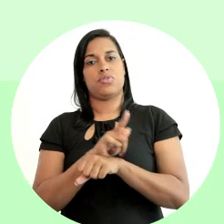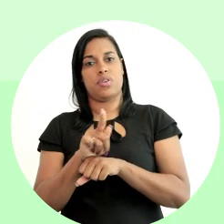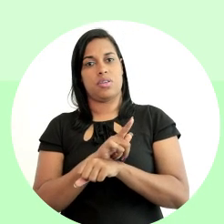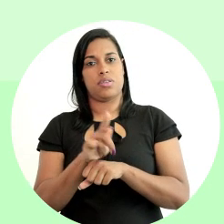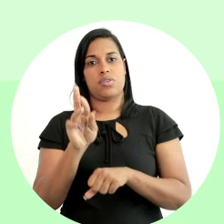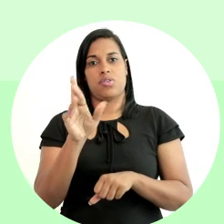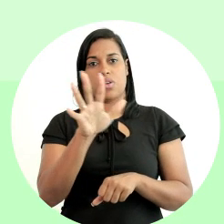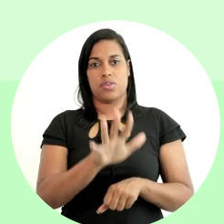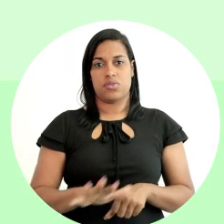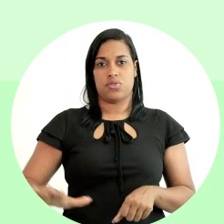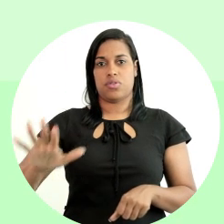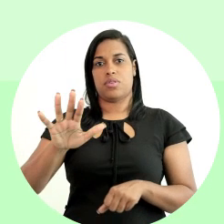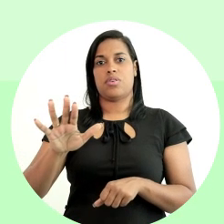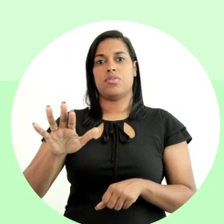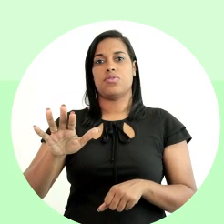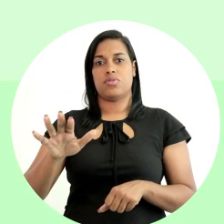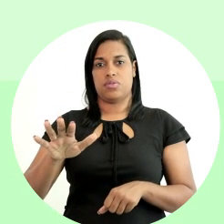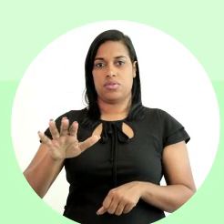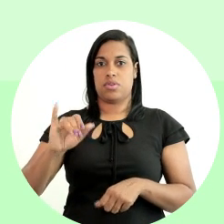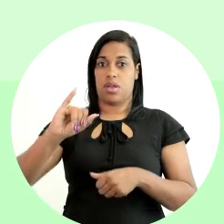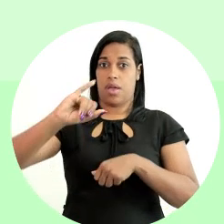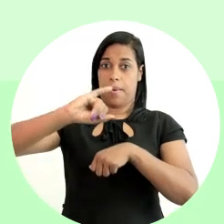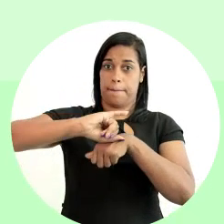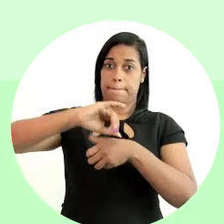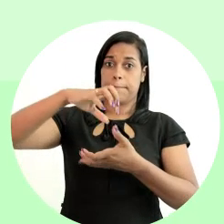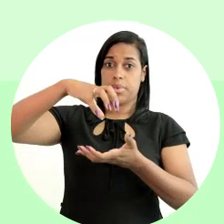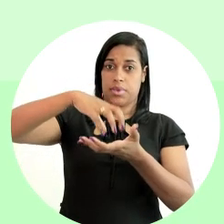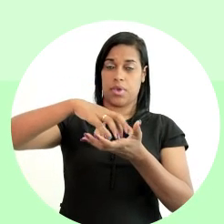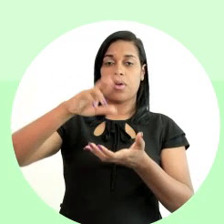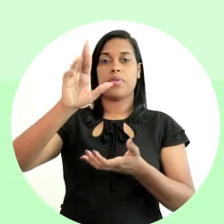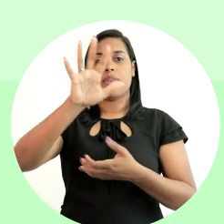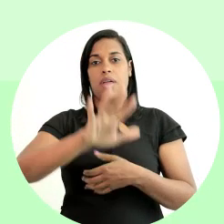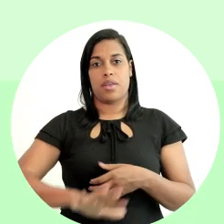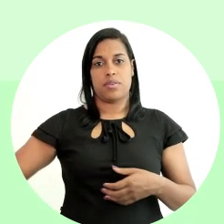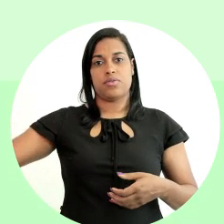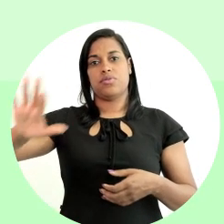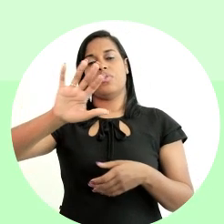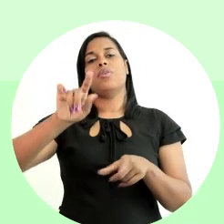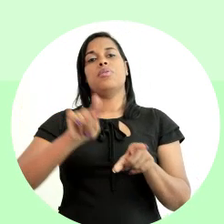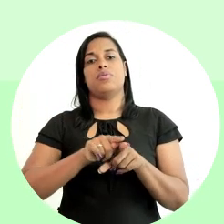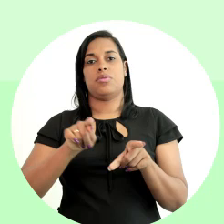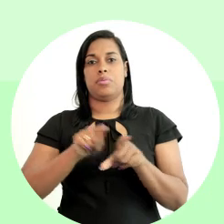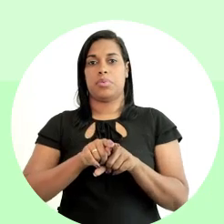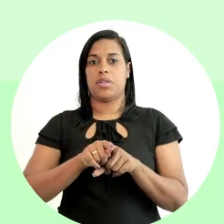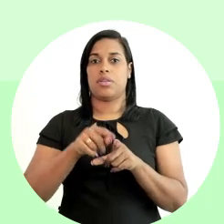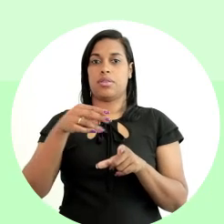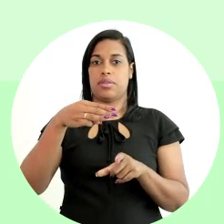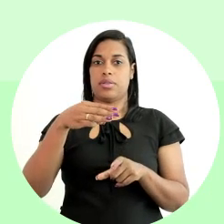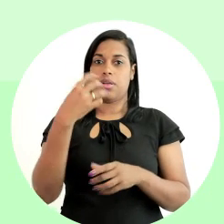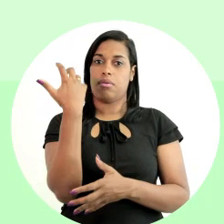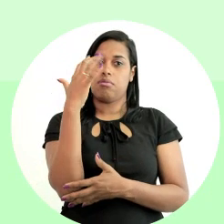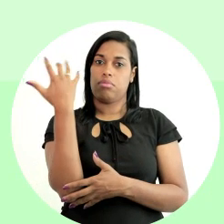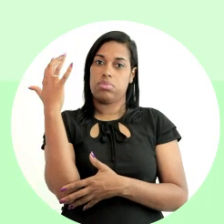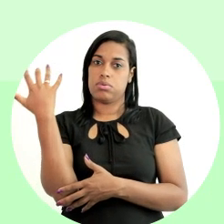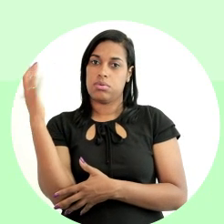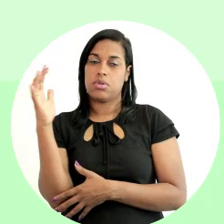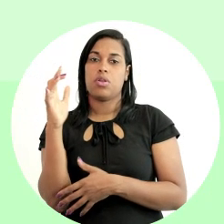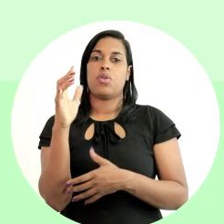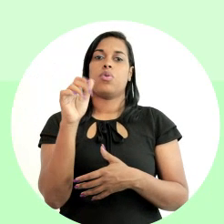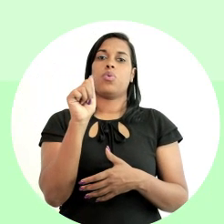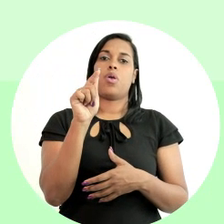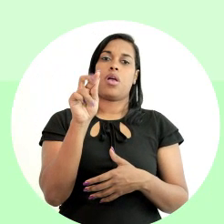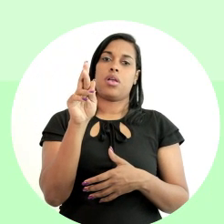gerências regionais na capital, na região metropolitana, na zona da mata,